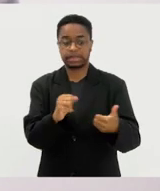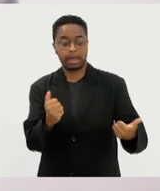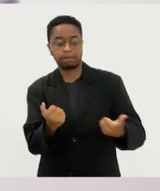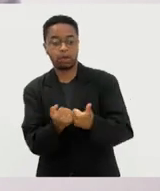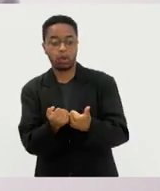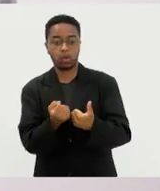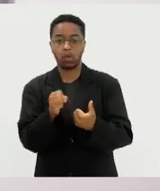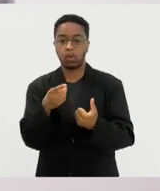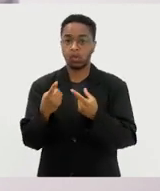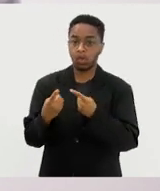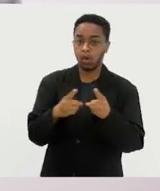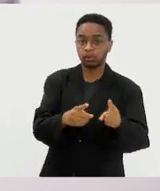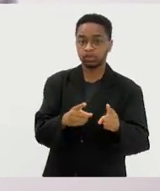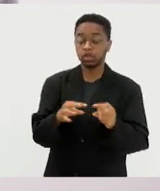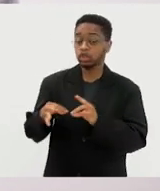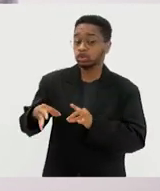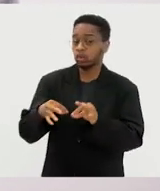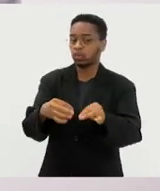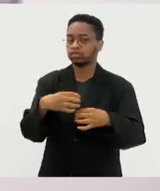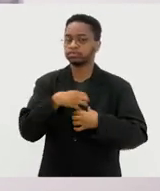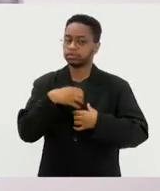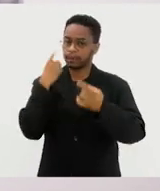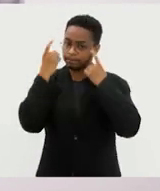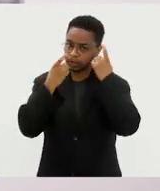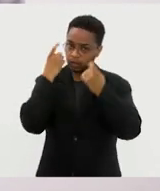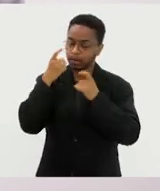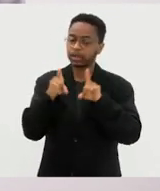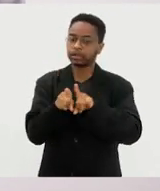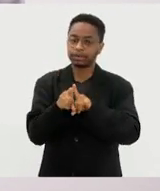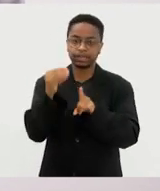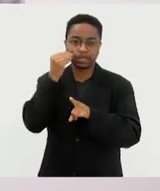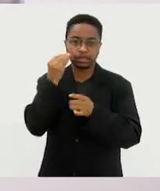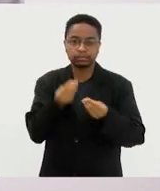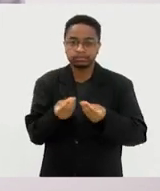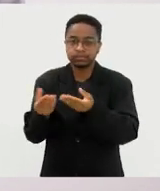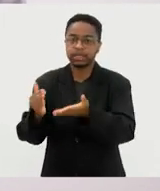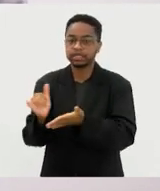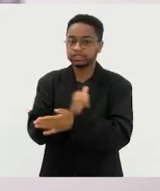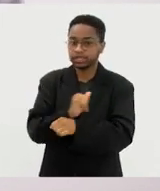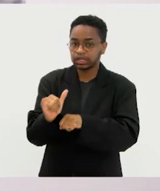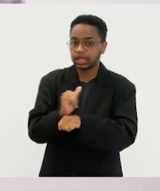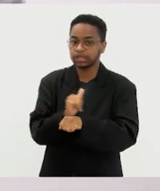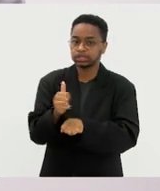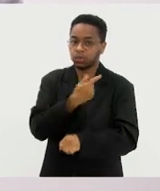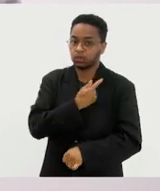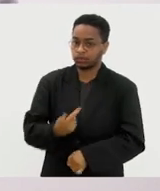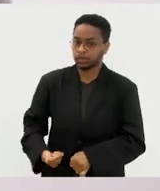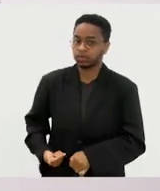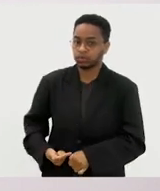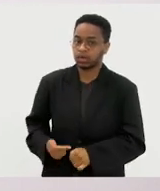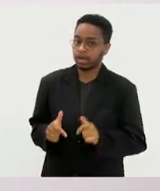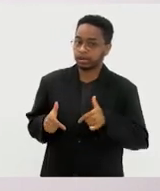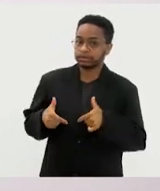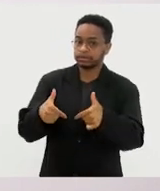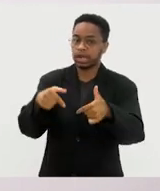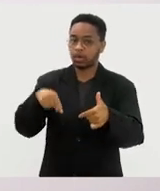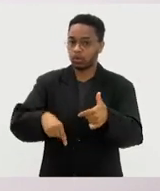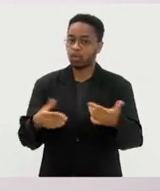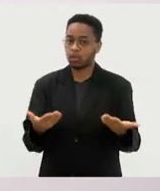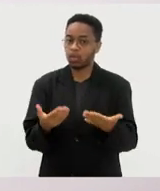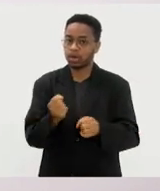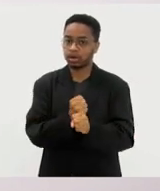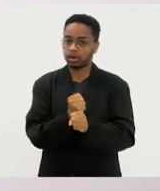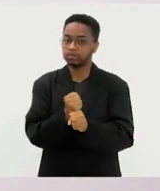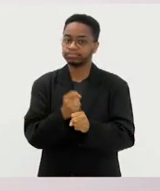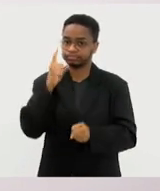estamos muito preocupados e querendo dar todos os instrumentos para o governo atravessar esse ano, que é extremamente complexo.